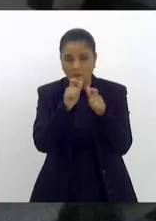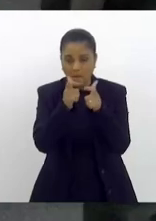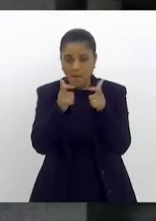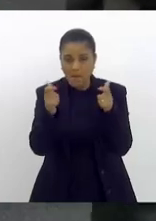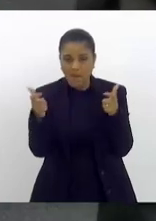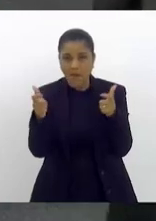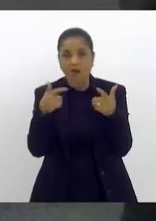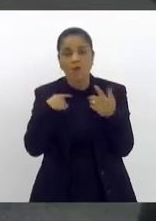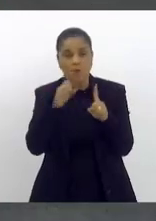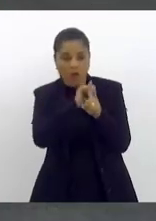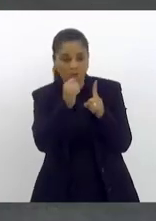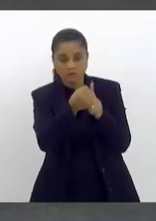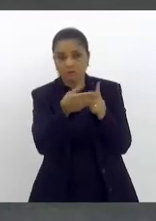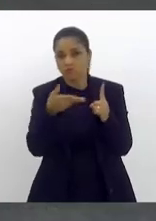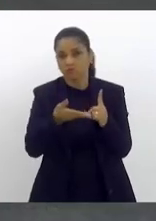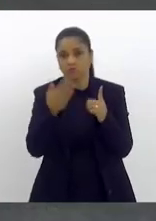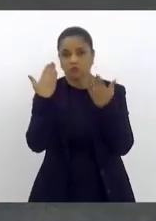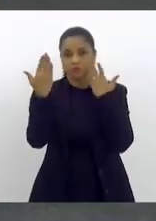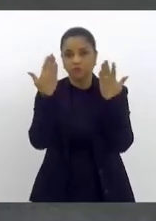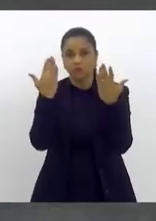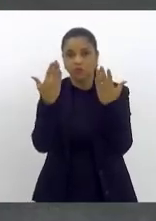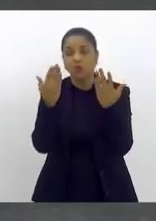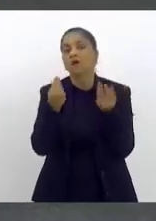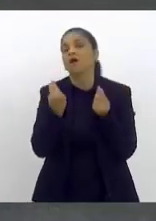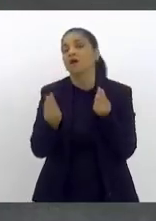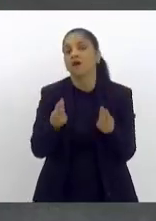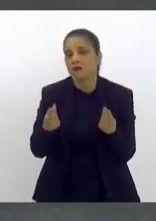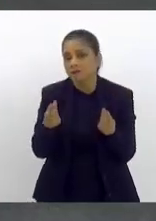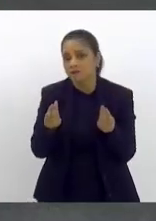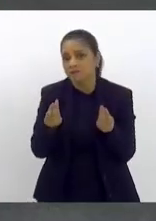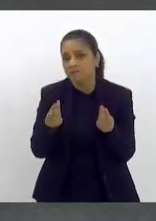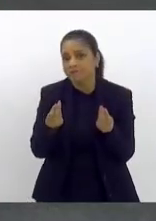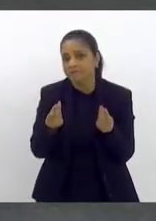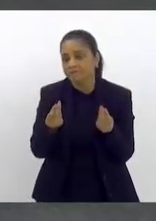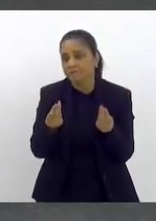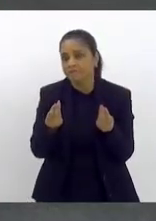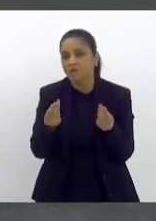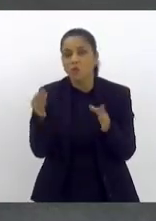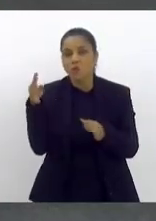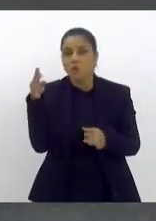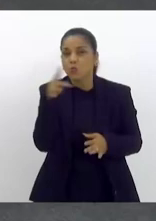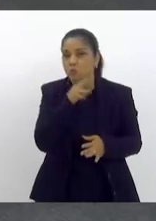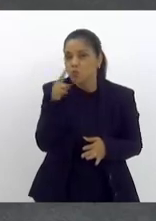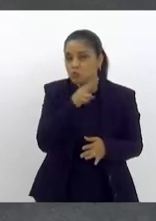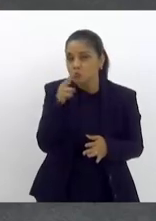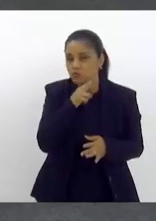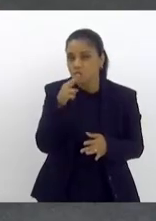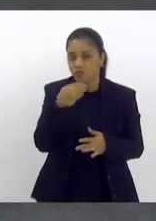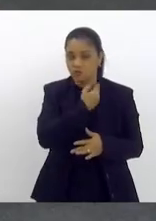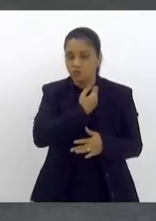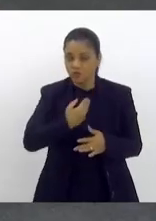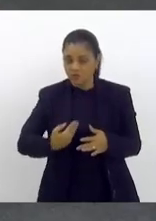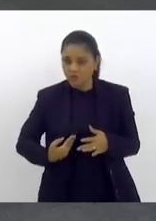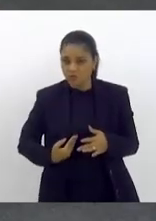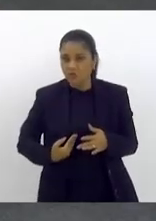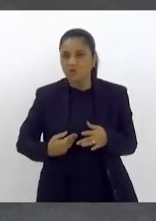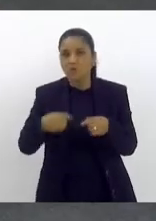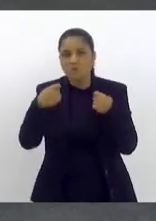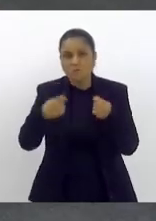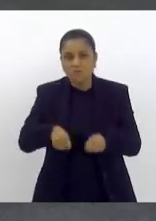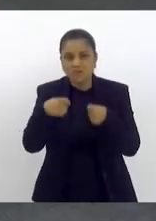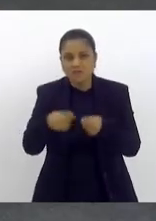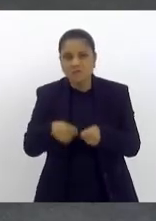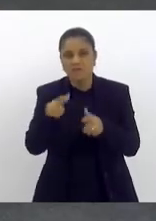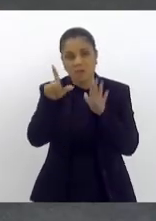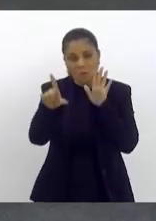assistente social e o psicólogo escolar? É urgente que o governo acelere. É uma lei federal que já está em vigor.